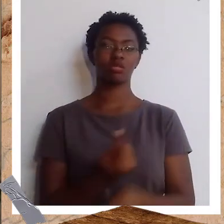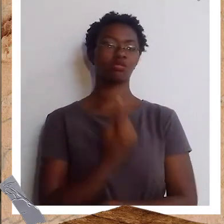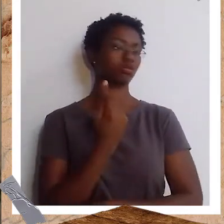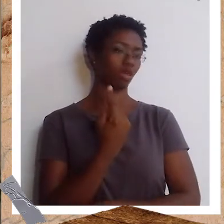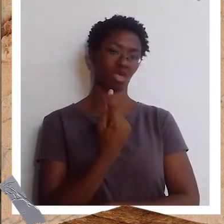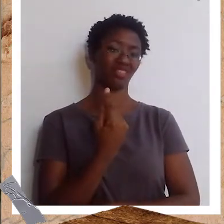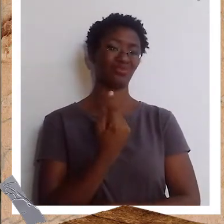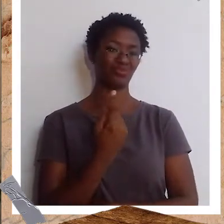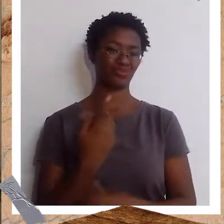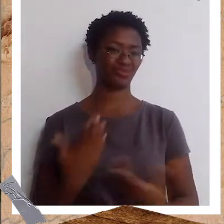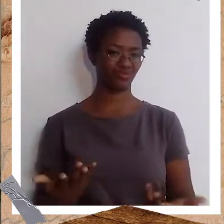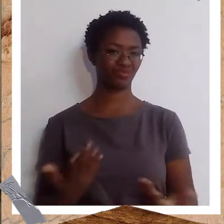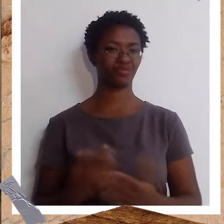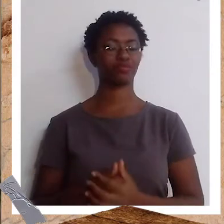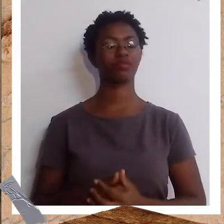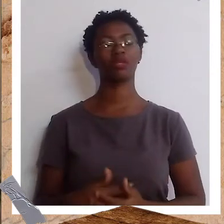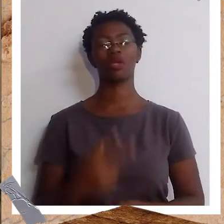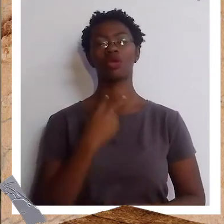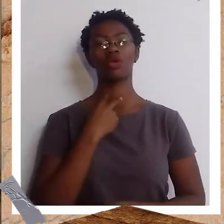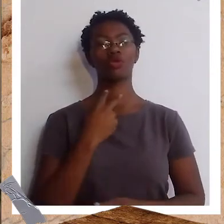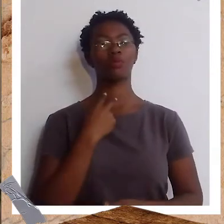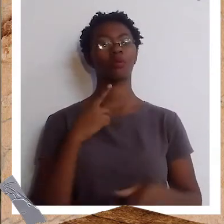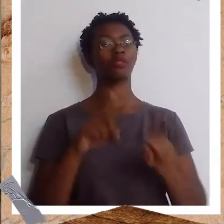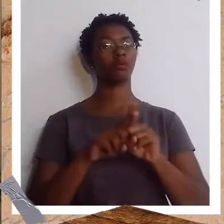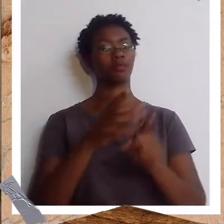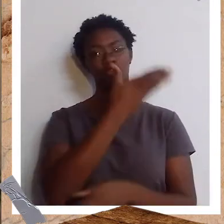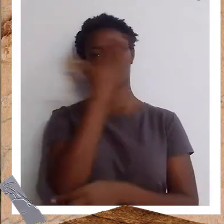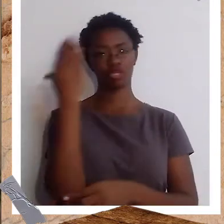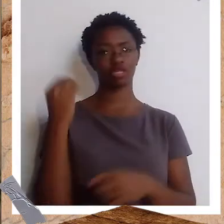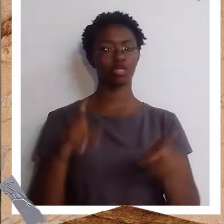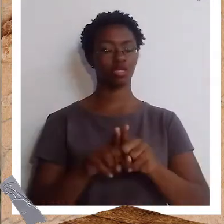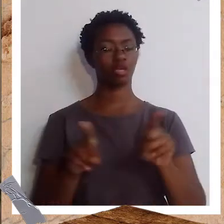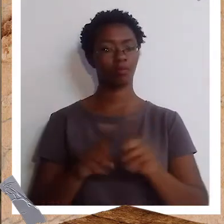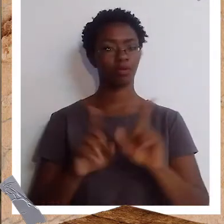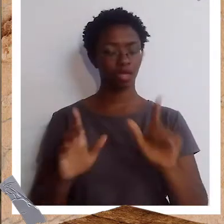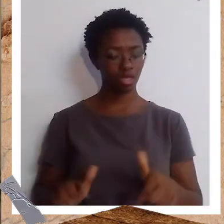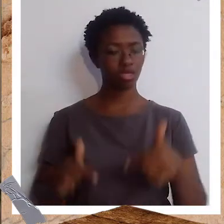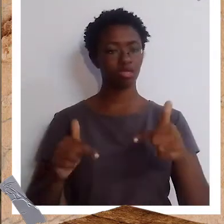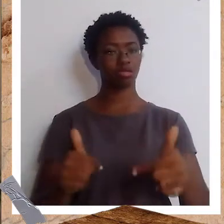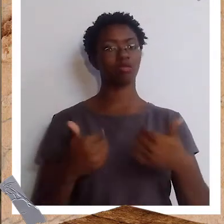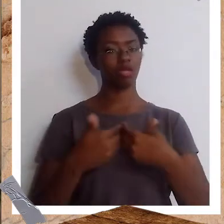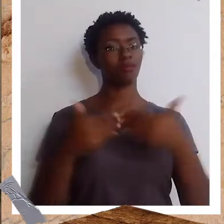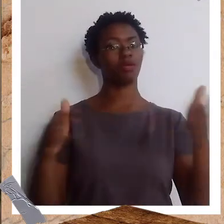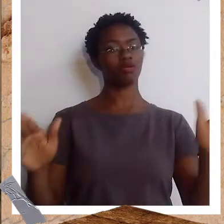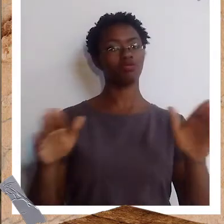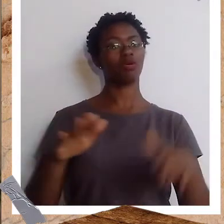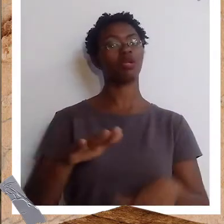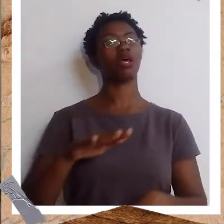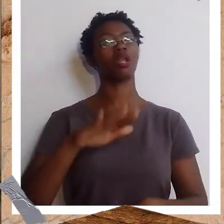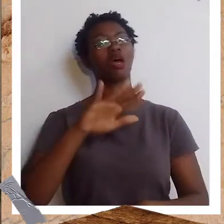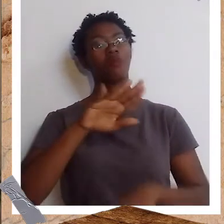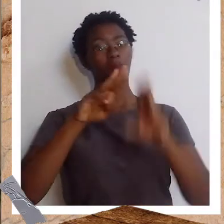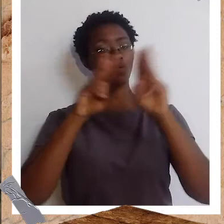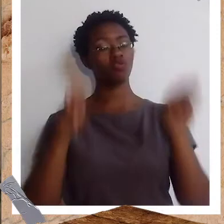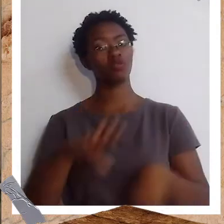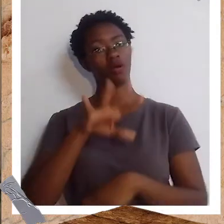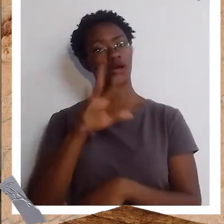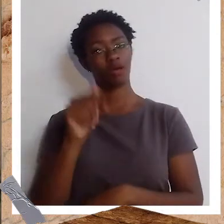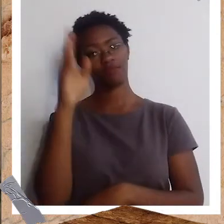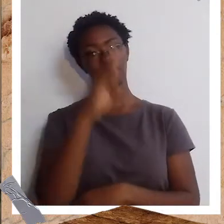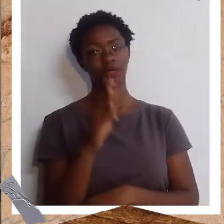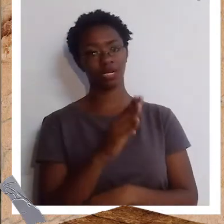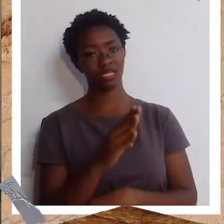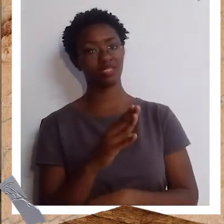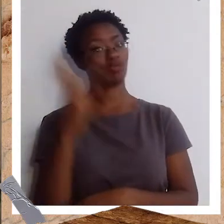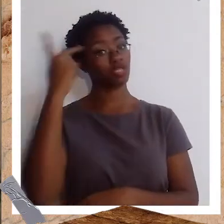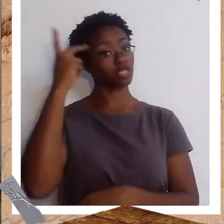casarão. A gente não pode esquecer da iniciativa de abertura do Museu Afro-Brasil, aqui em São Paulo, em 2004. Quer dizer,